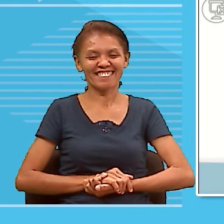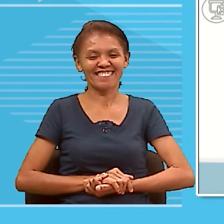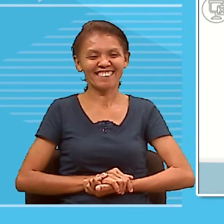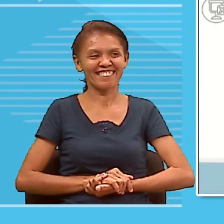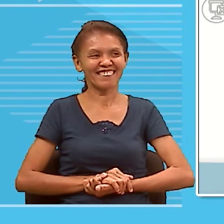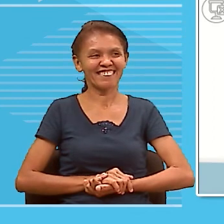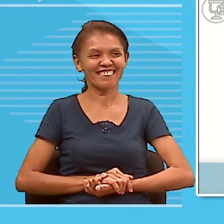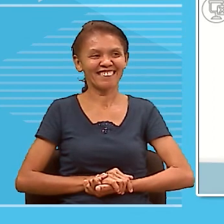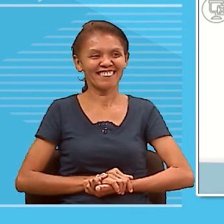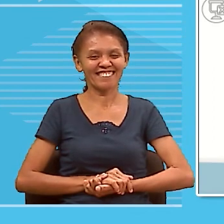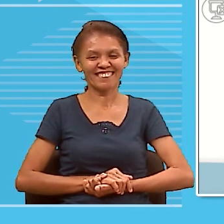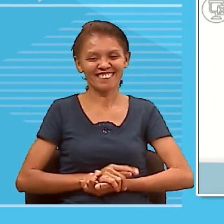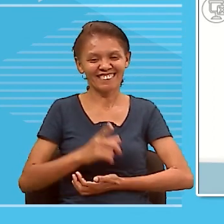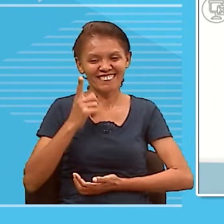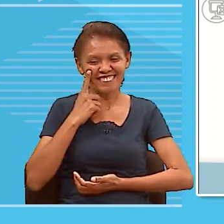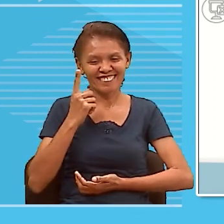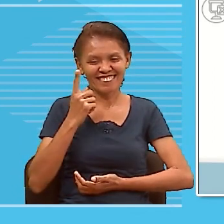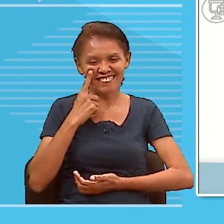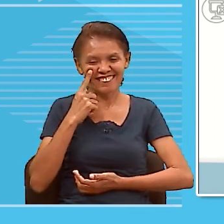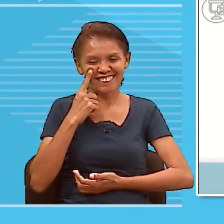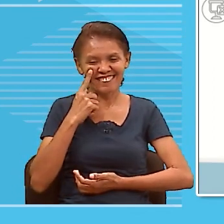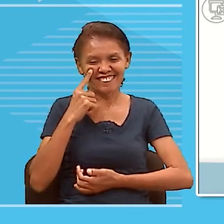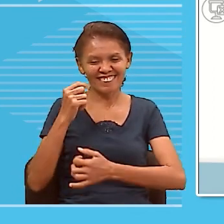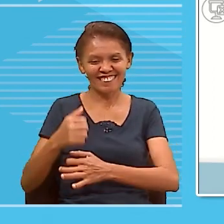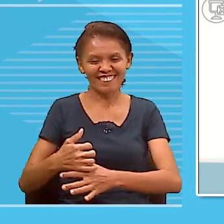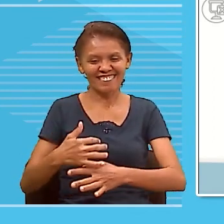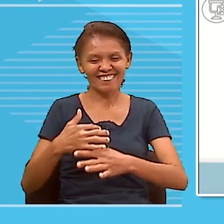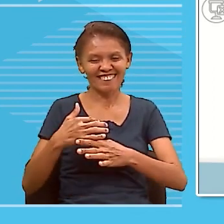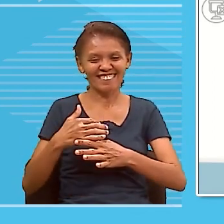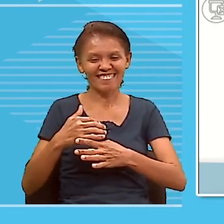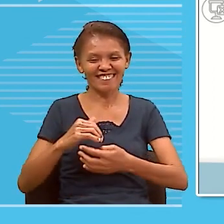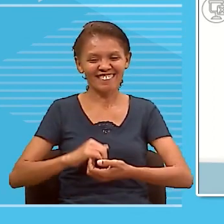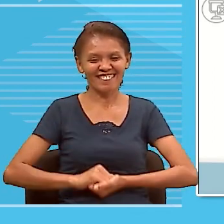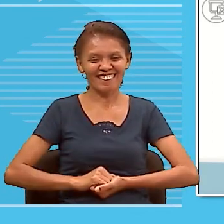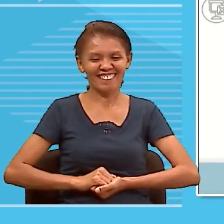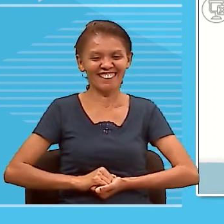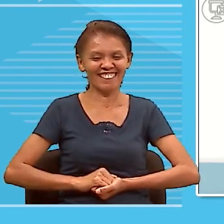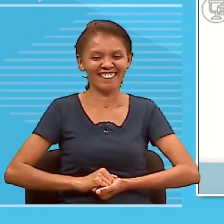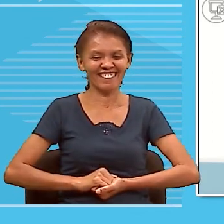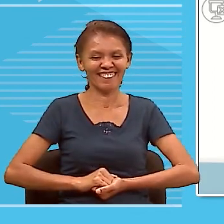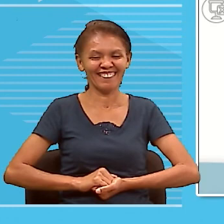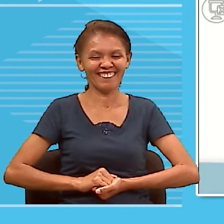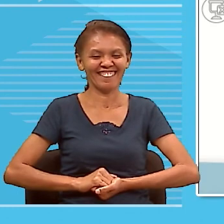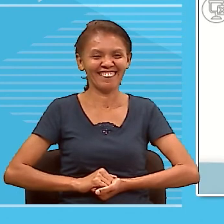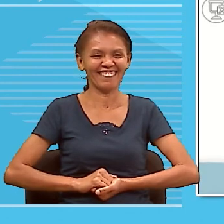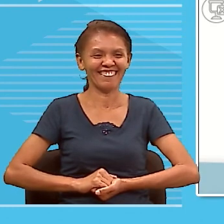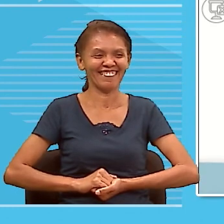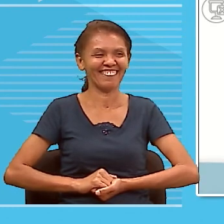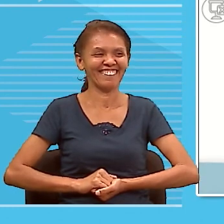a Adriana colocou assim Joyce na próxima podemos ir na é